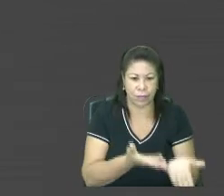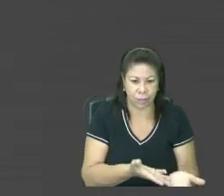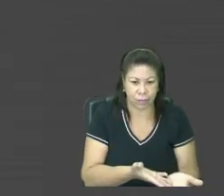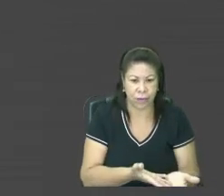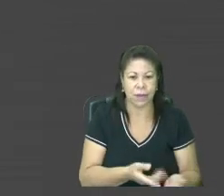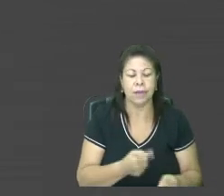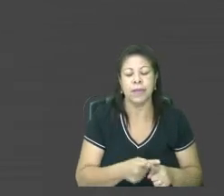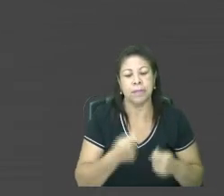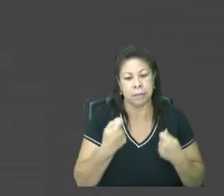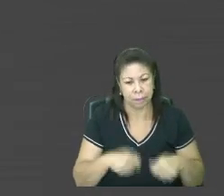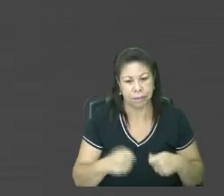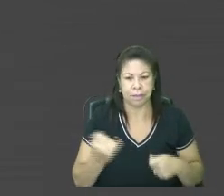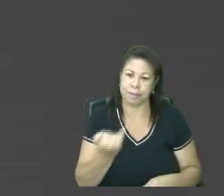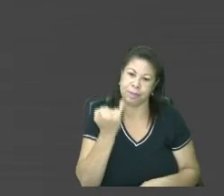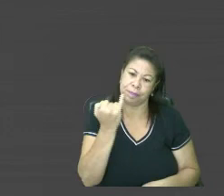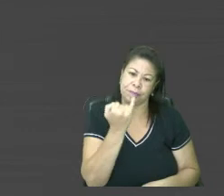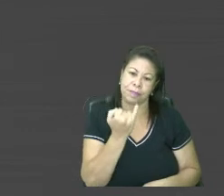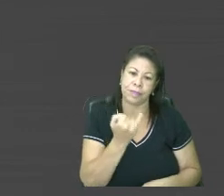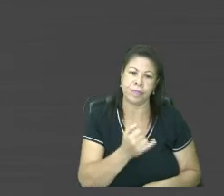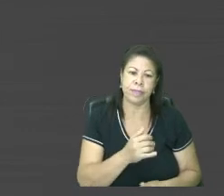sanitário.